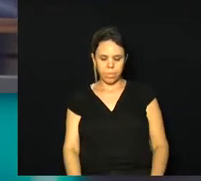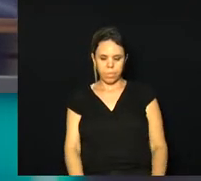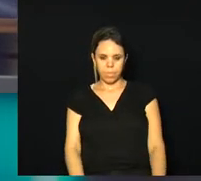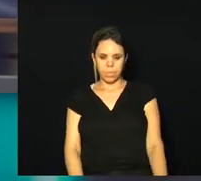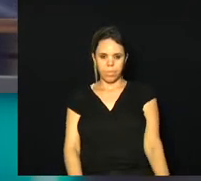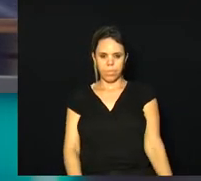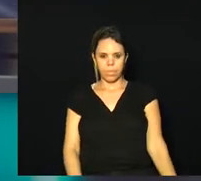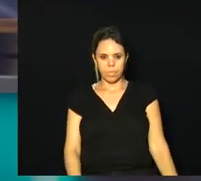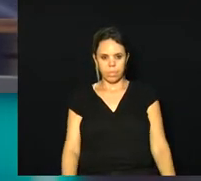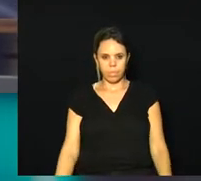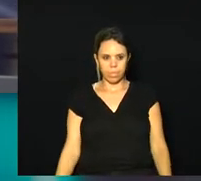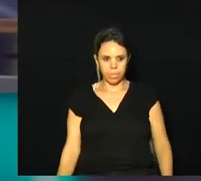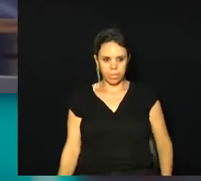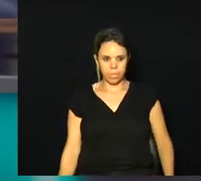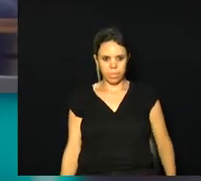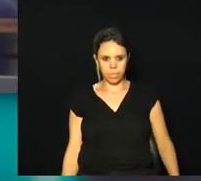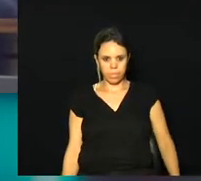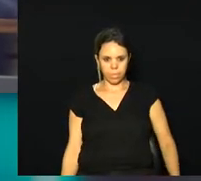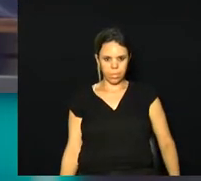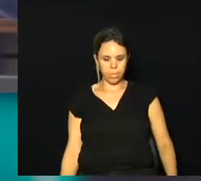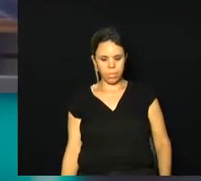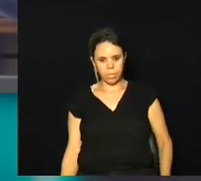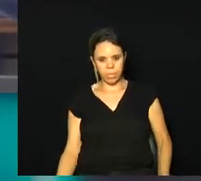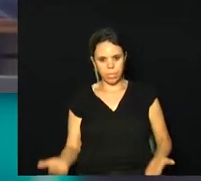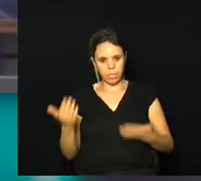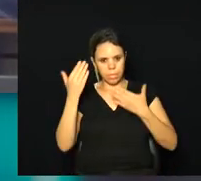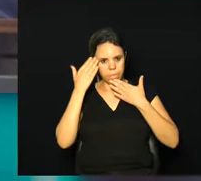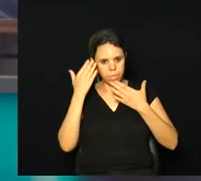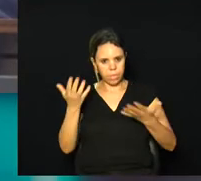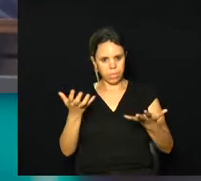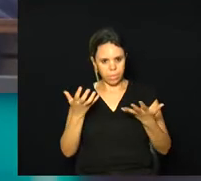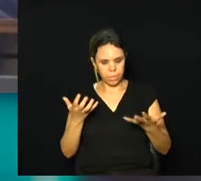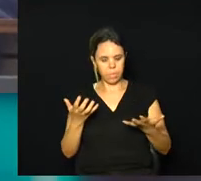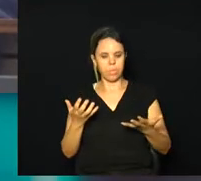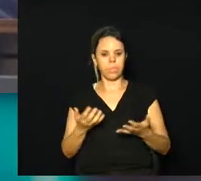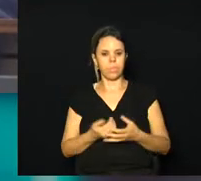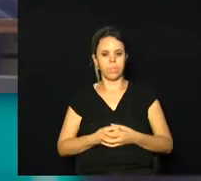na casa, que eu quero inclusive agradecer